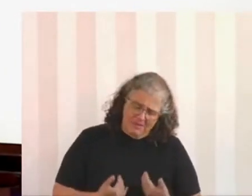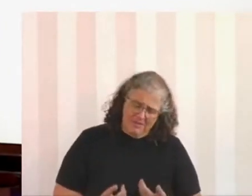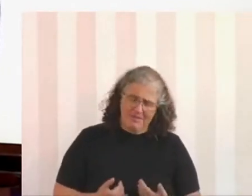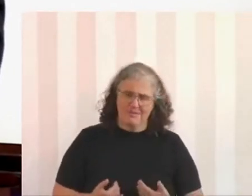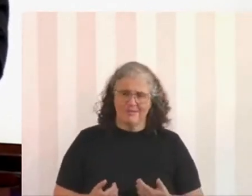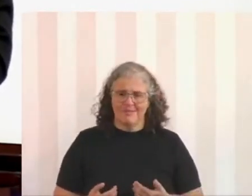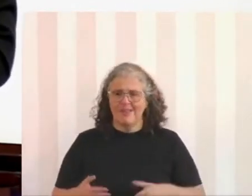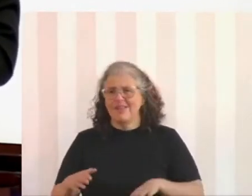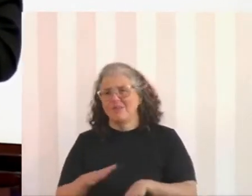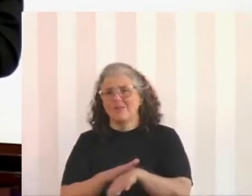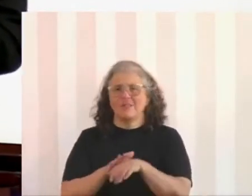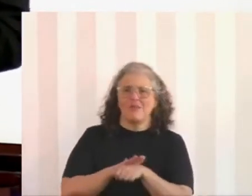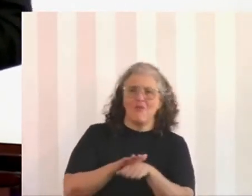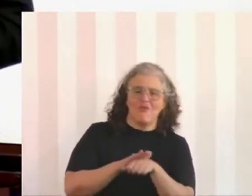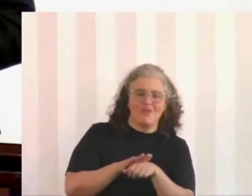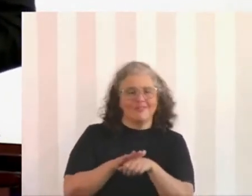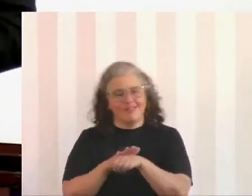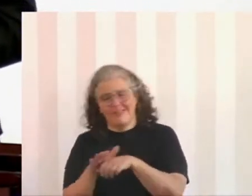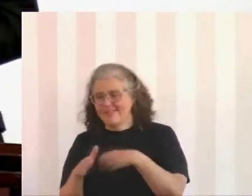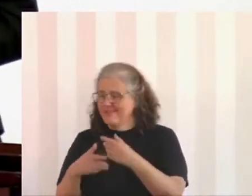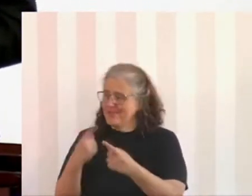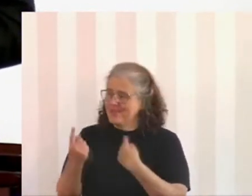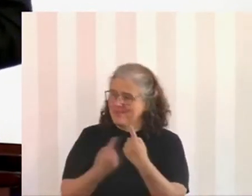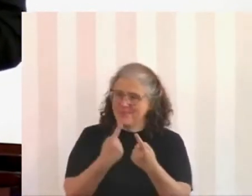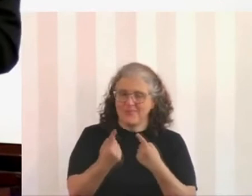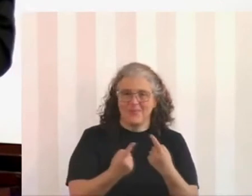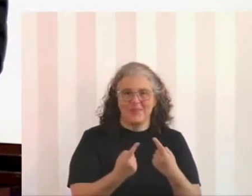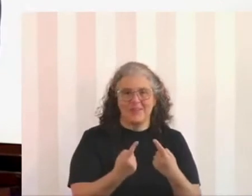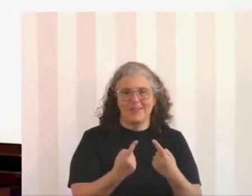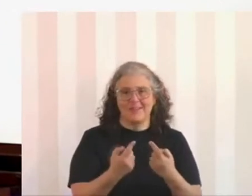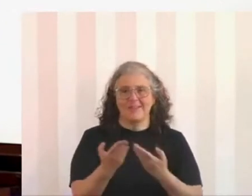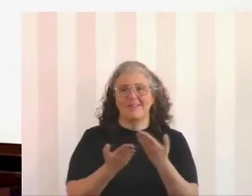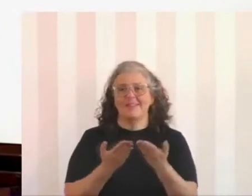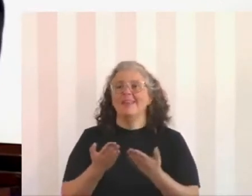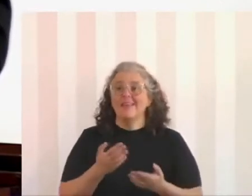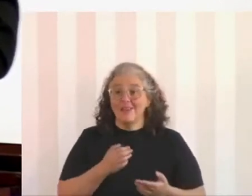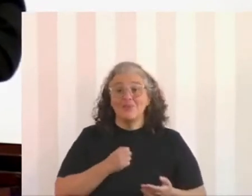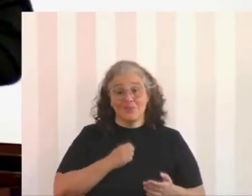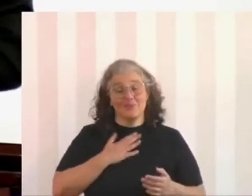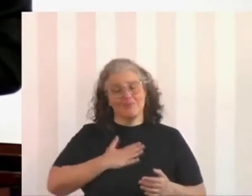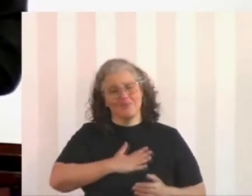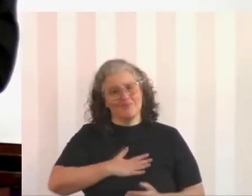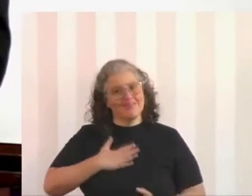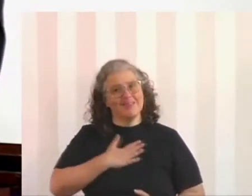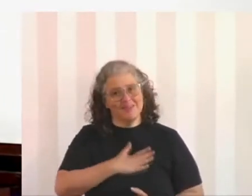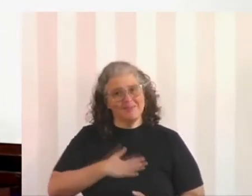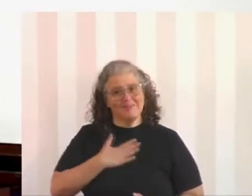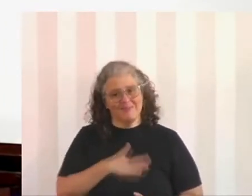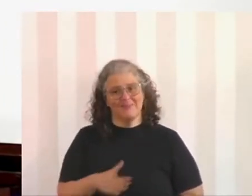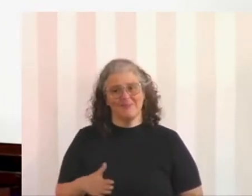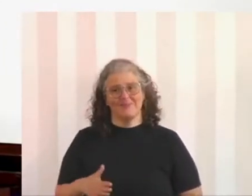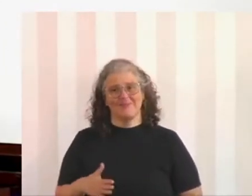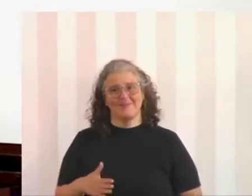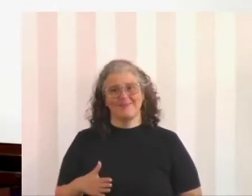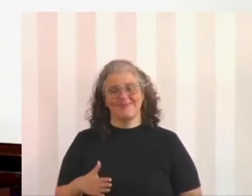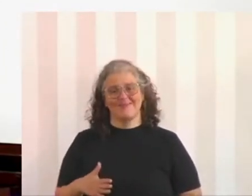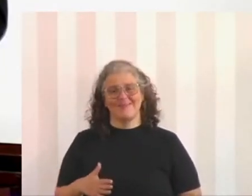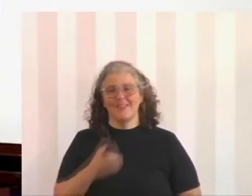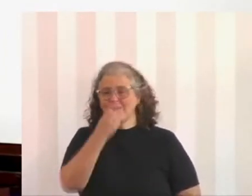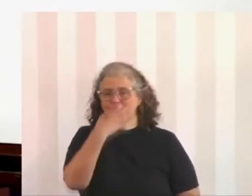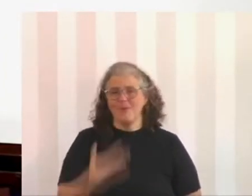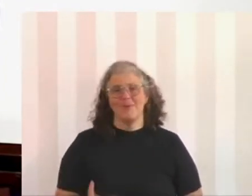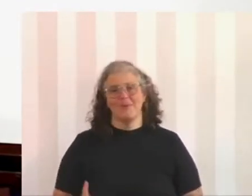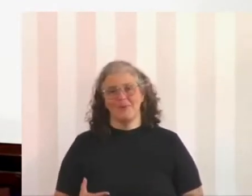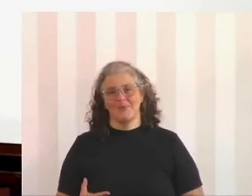bom. Não sei se vocês tiveram essa experiência, mas devem ter. É tão bom. Às vezes eu estou em casa cansado,